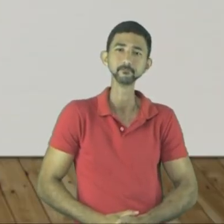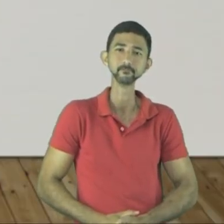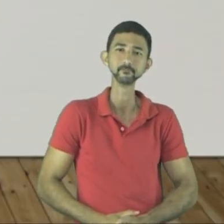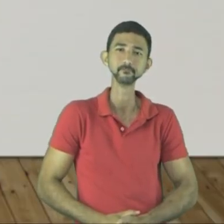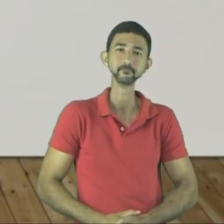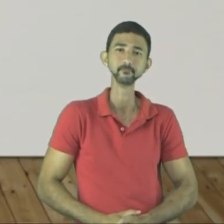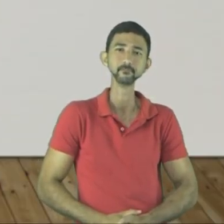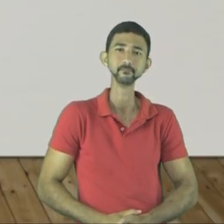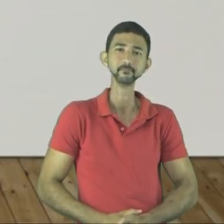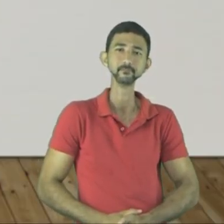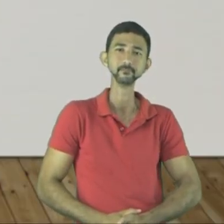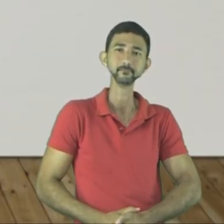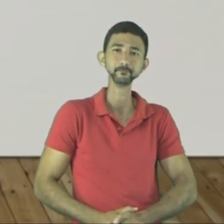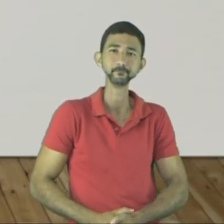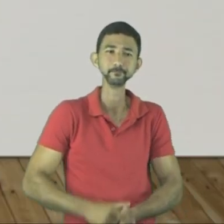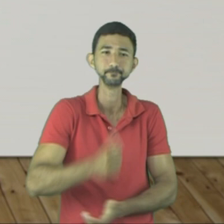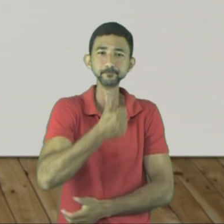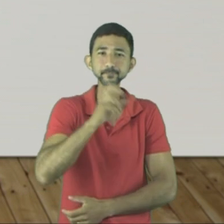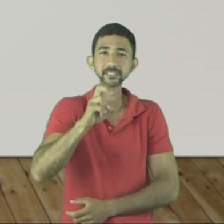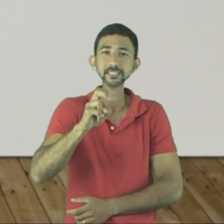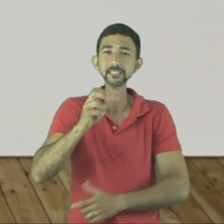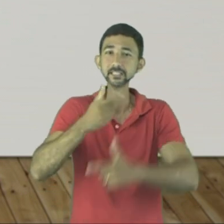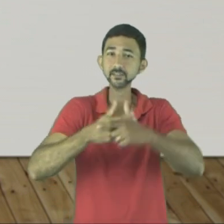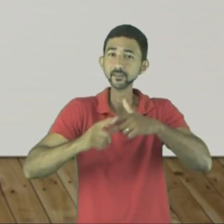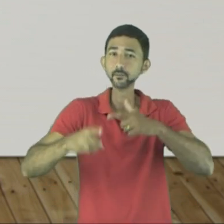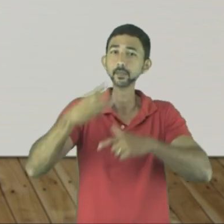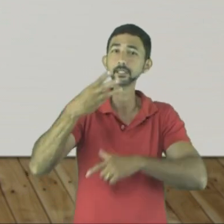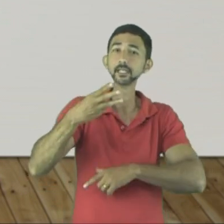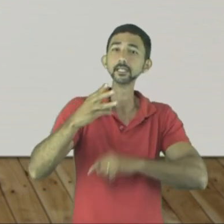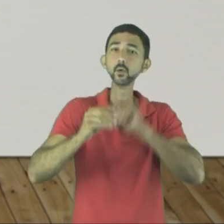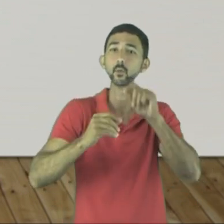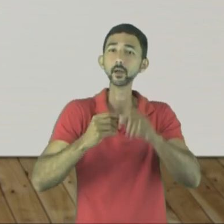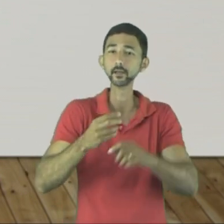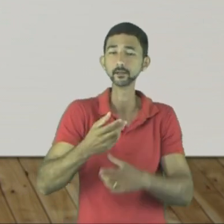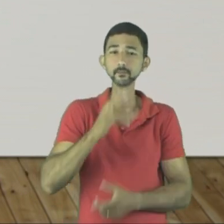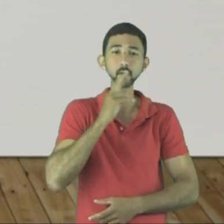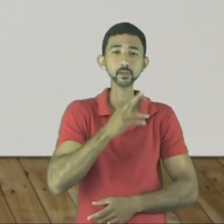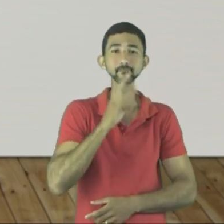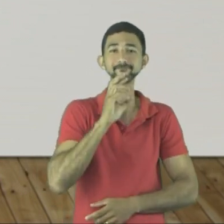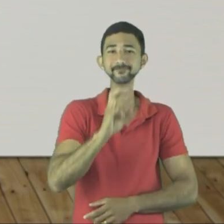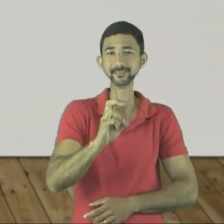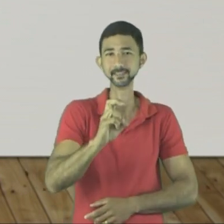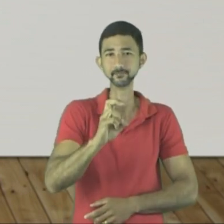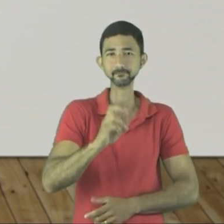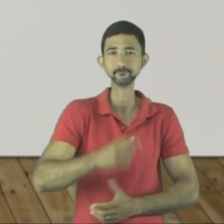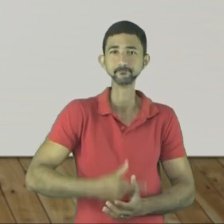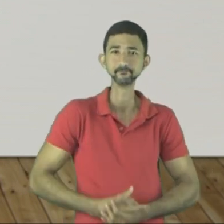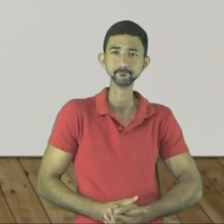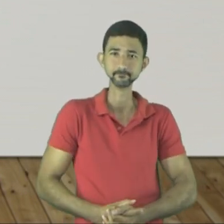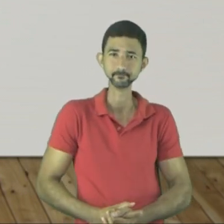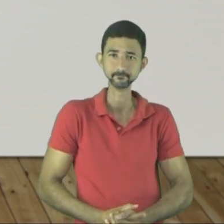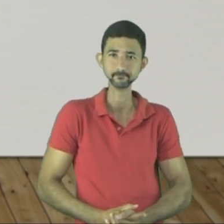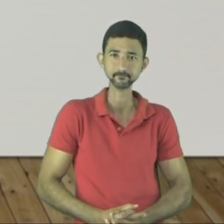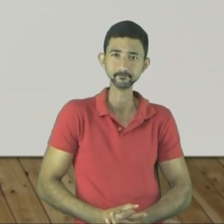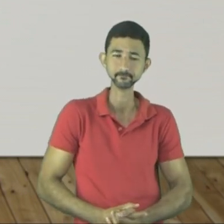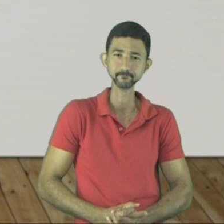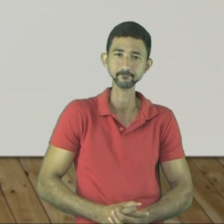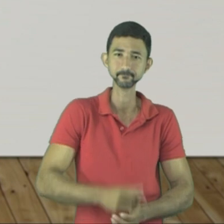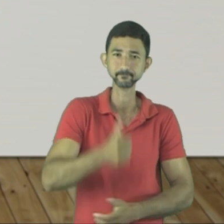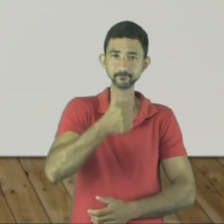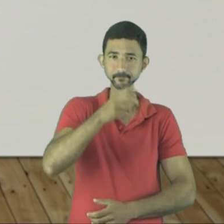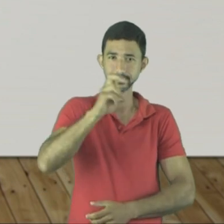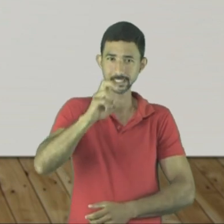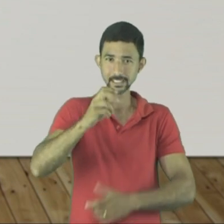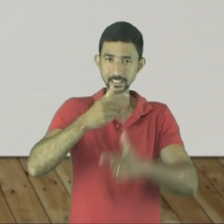Então, olha só. 15 dividido para 3, 5. Tá? Por quê? Ó, eu dividi o 15 por